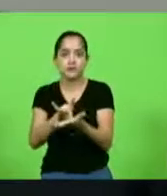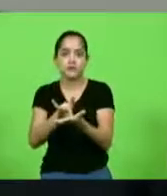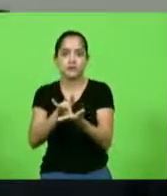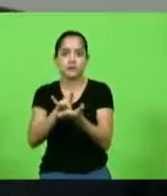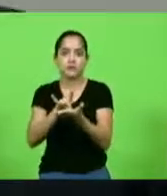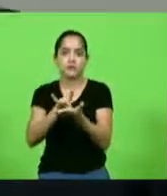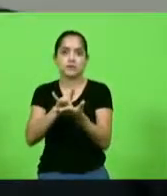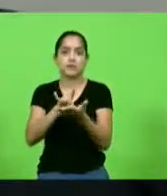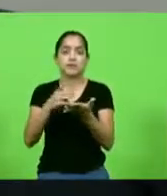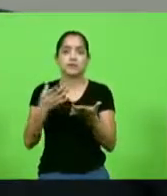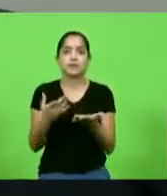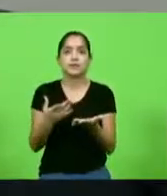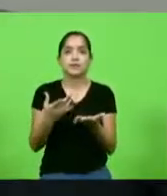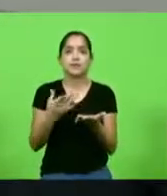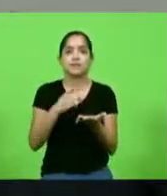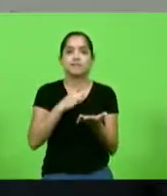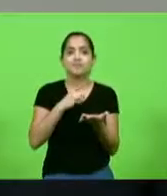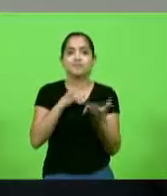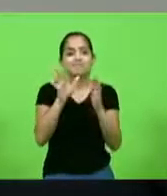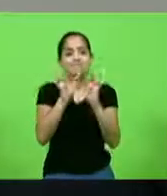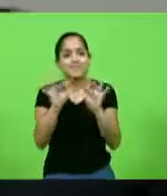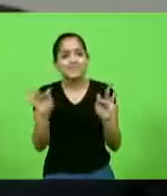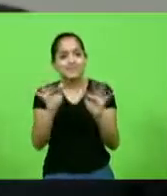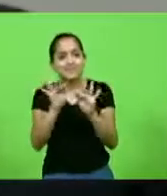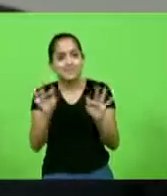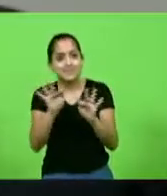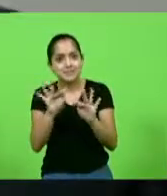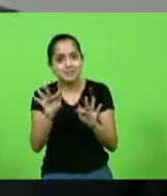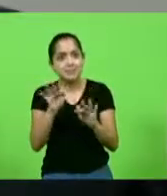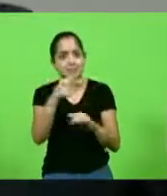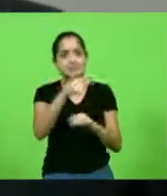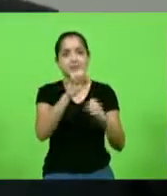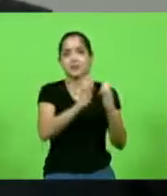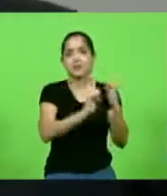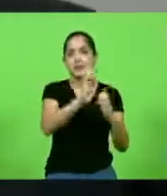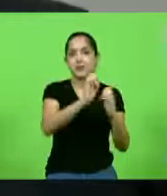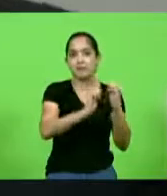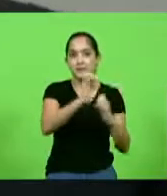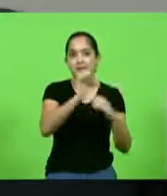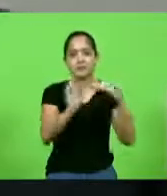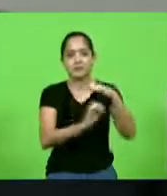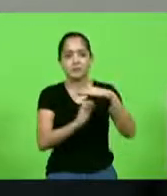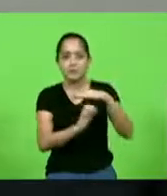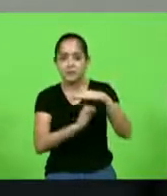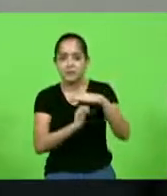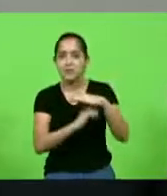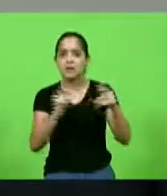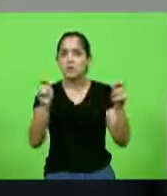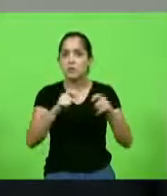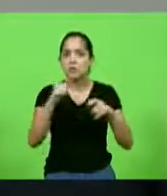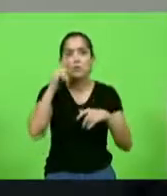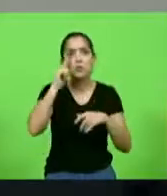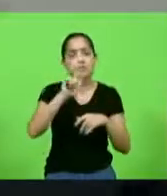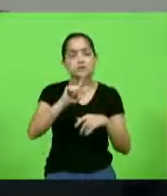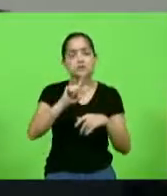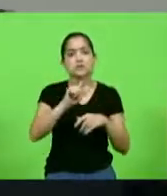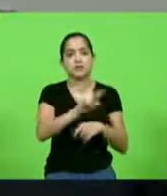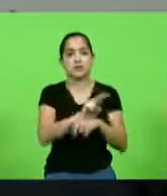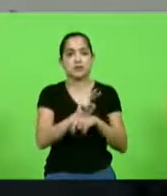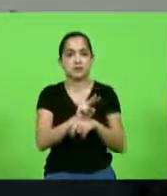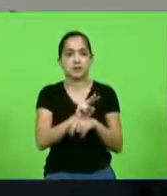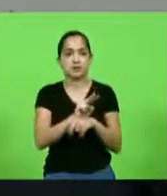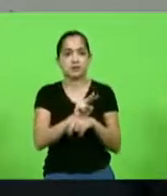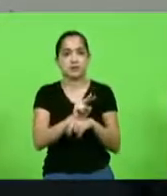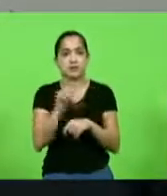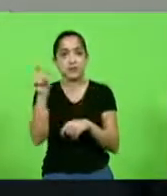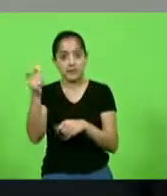tenha algo mais simples para que o empresário possa pegar esse recurso. Agora, tu entra no site do Badesc, lá tem uma linha